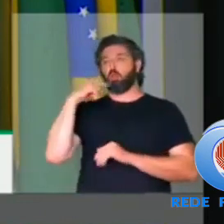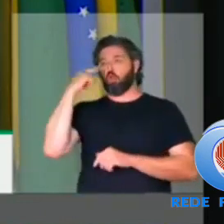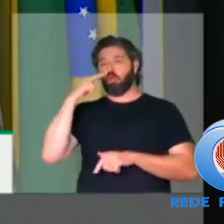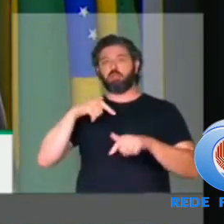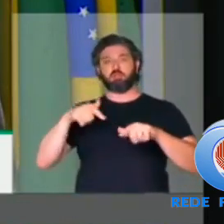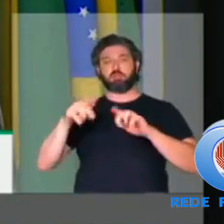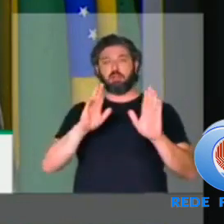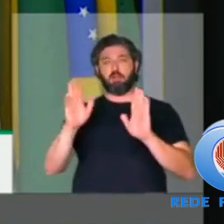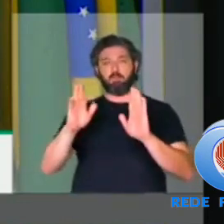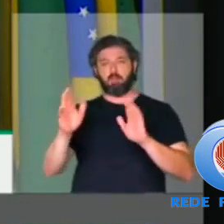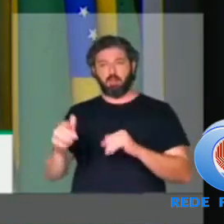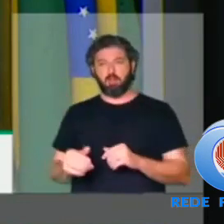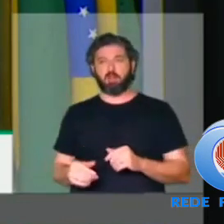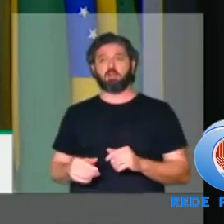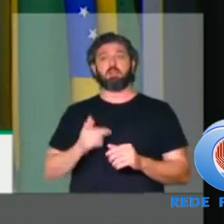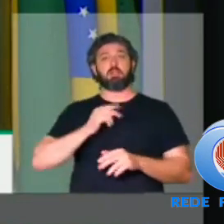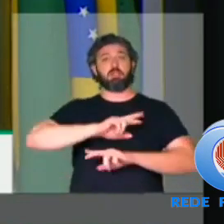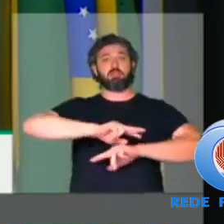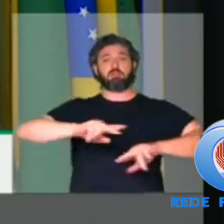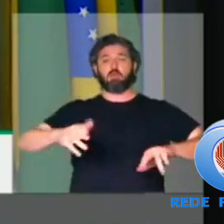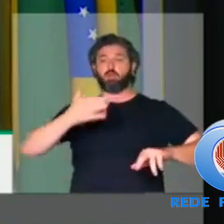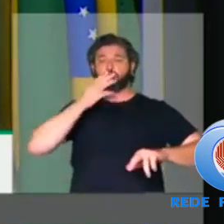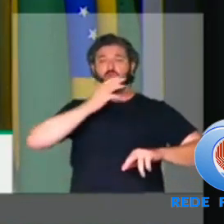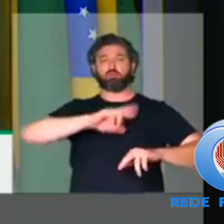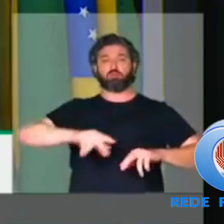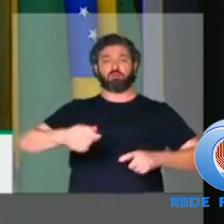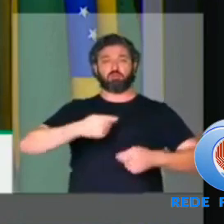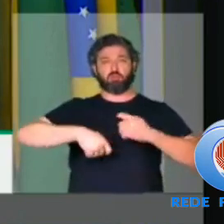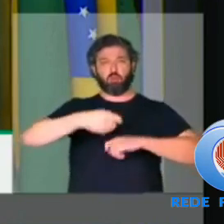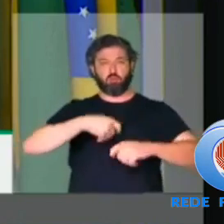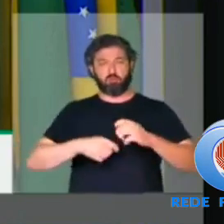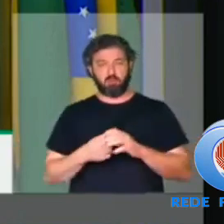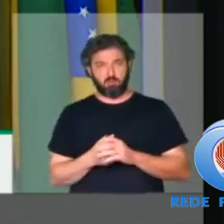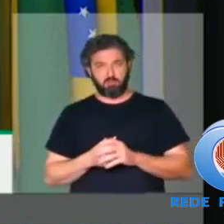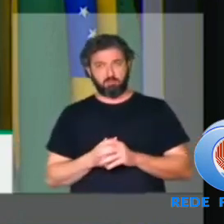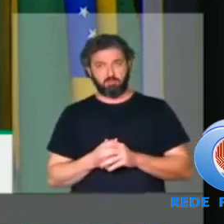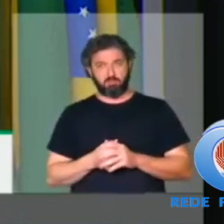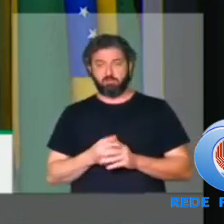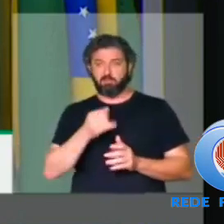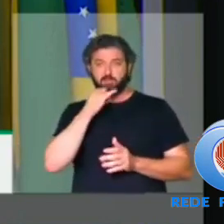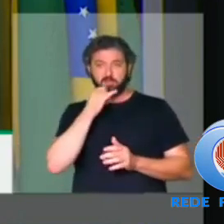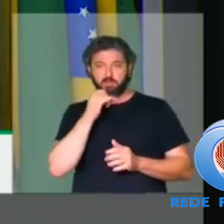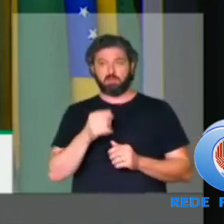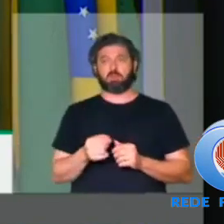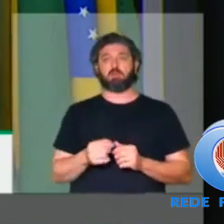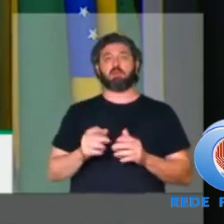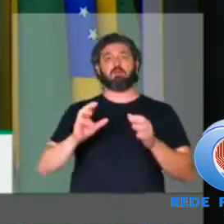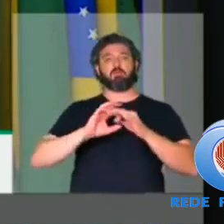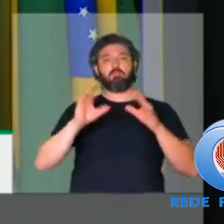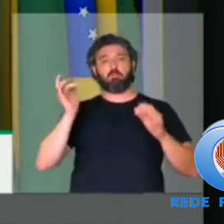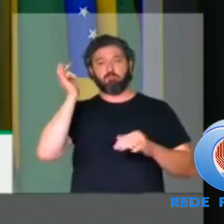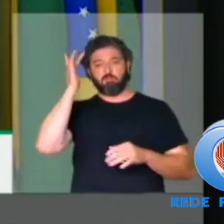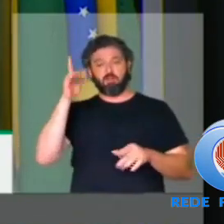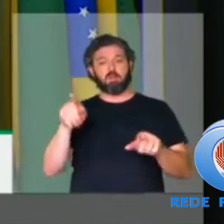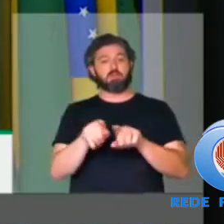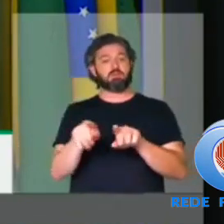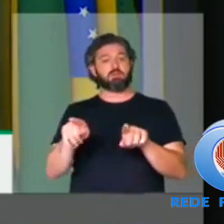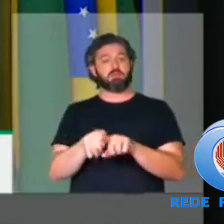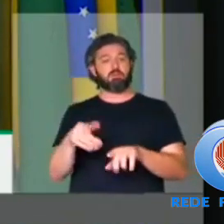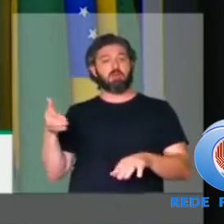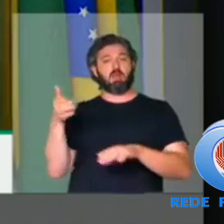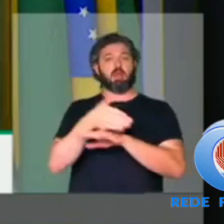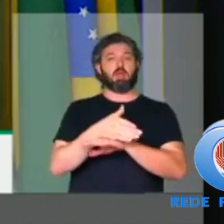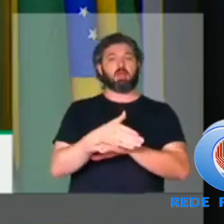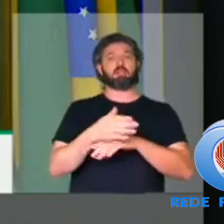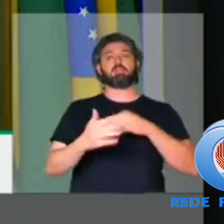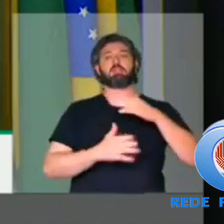de funcionamento de diversas atividades econômicas, como viabilizar o acesso